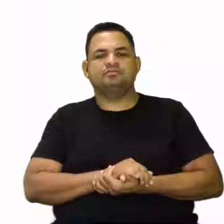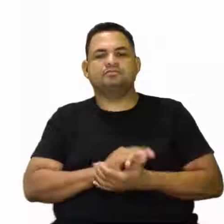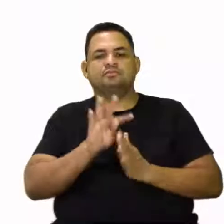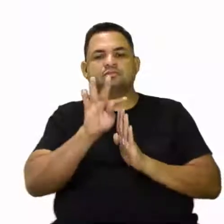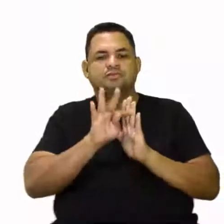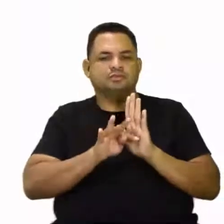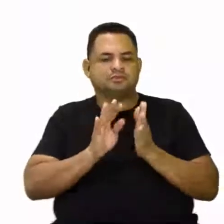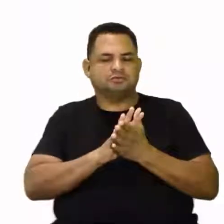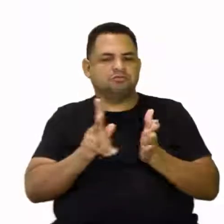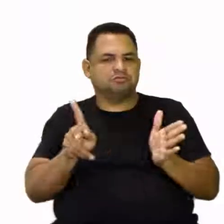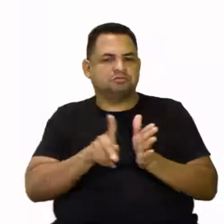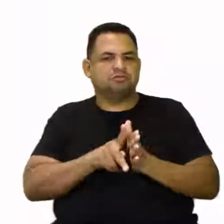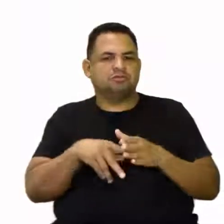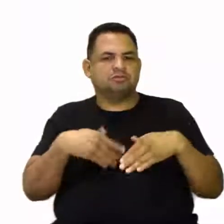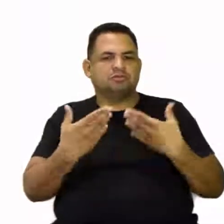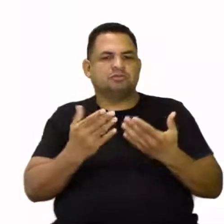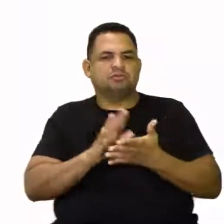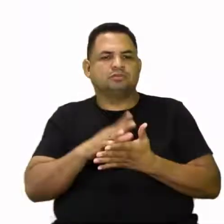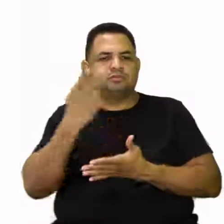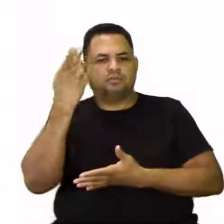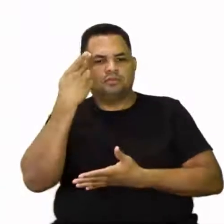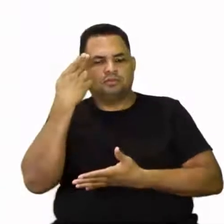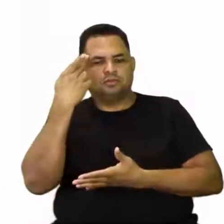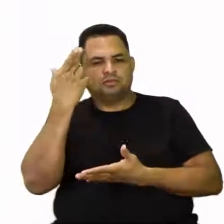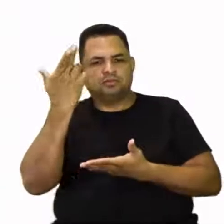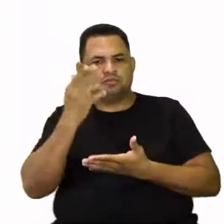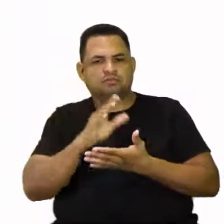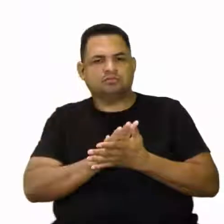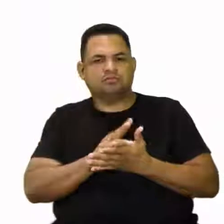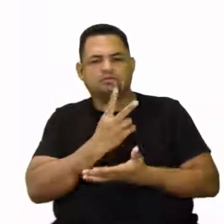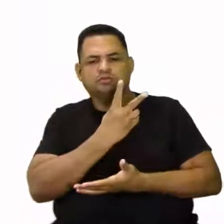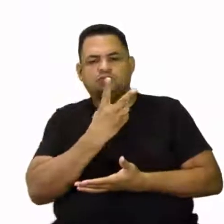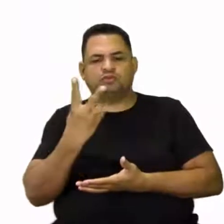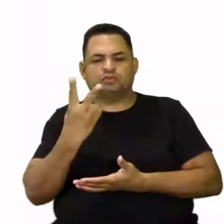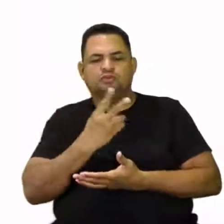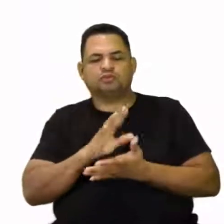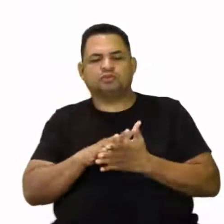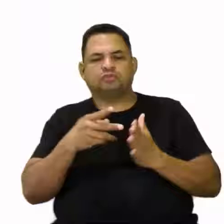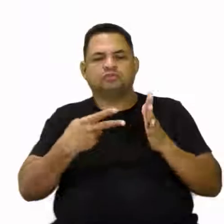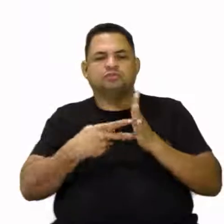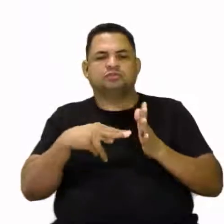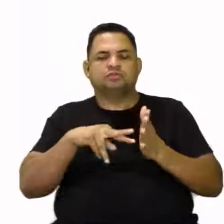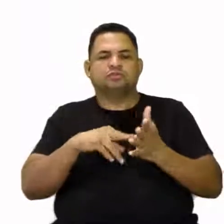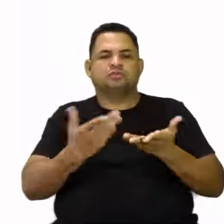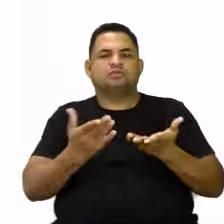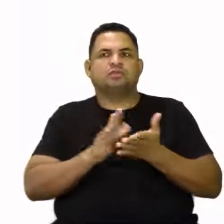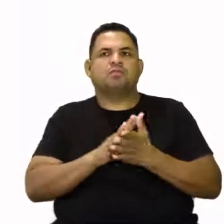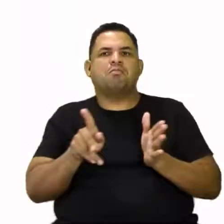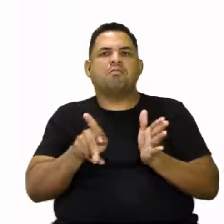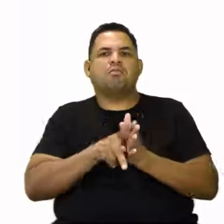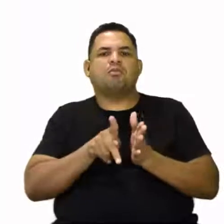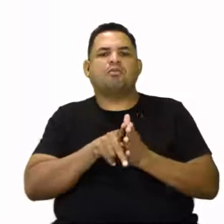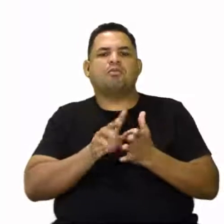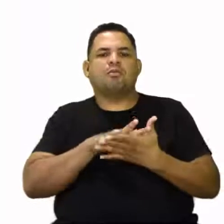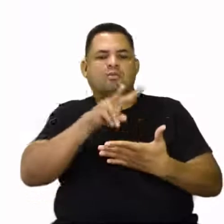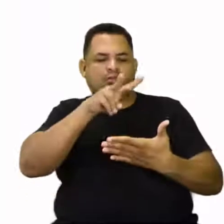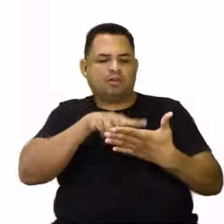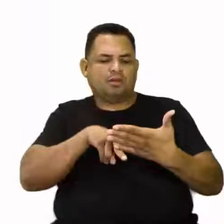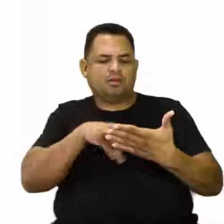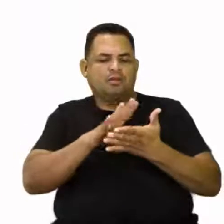texto em si. Normalmente ele vem ali com um duplo sentido, deixando que o leitor faça a sua